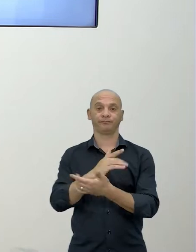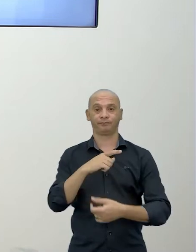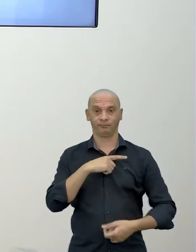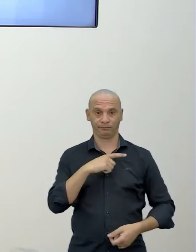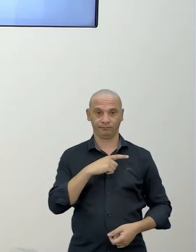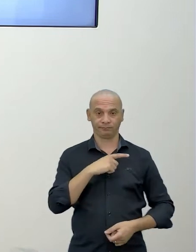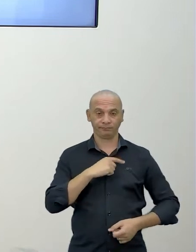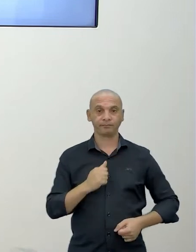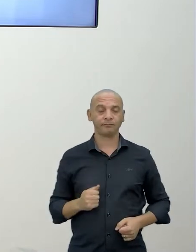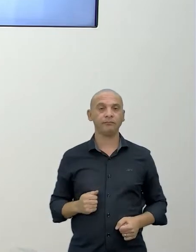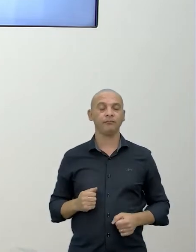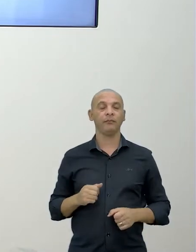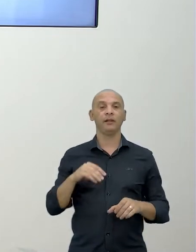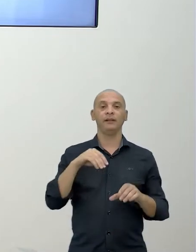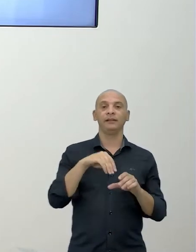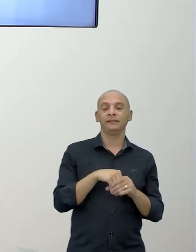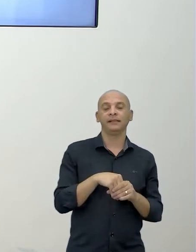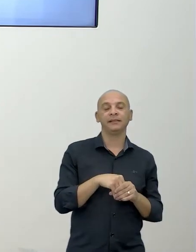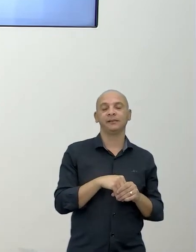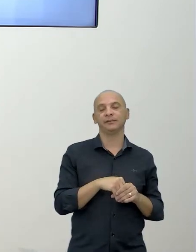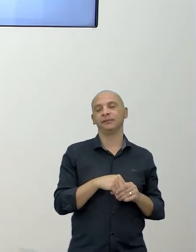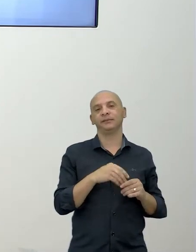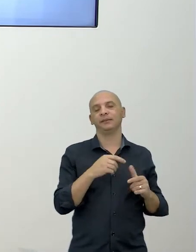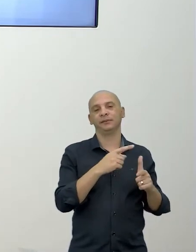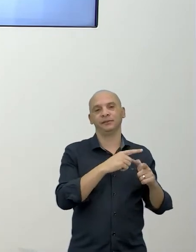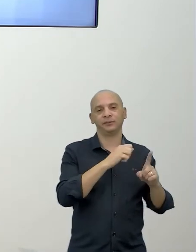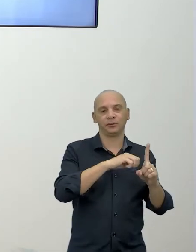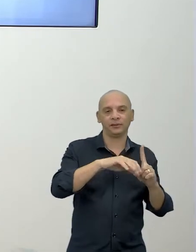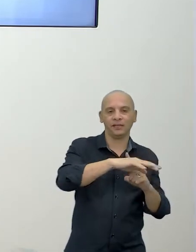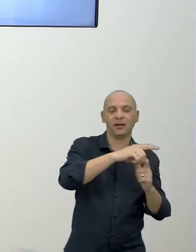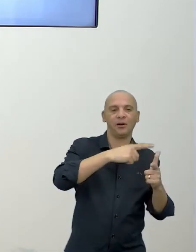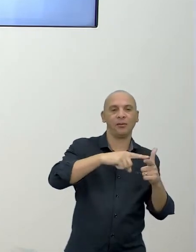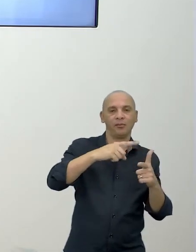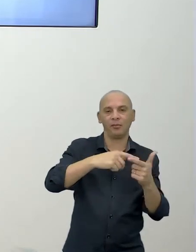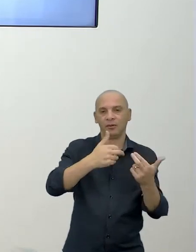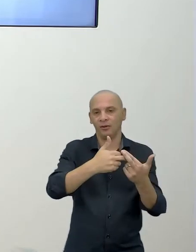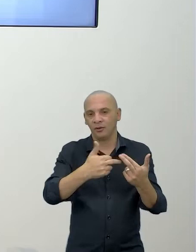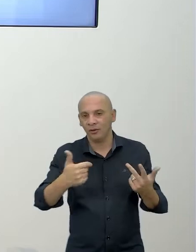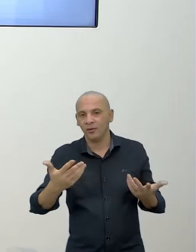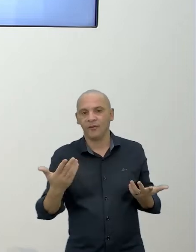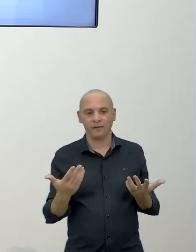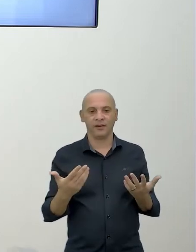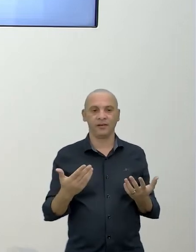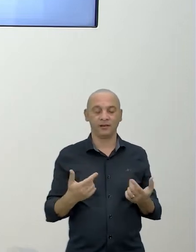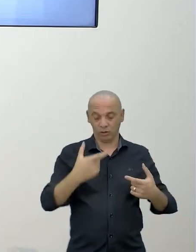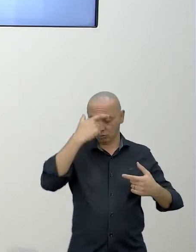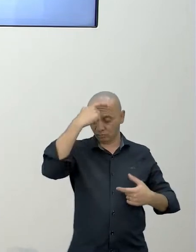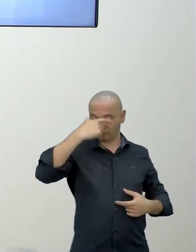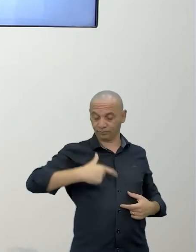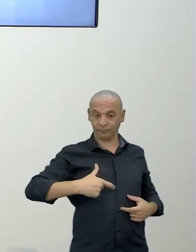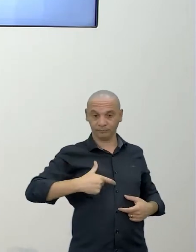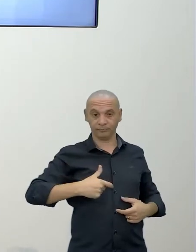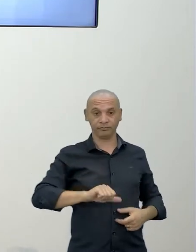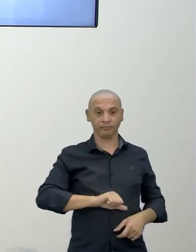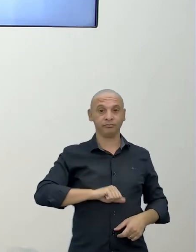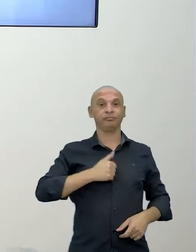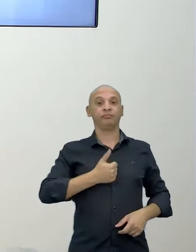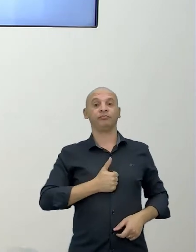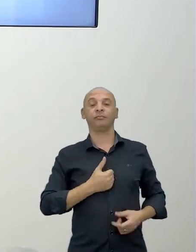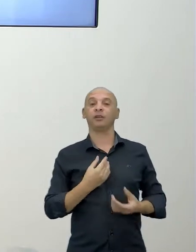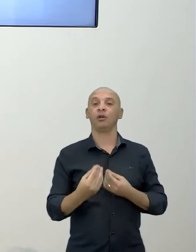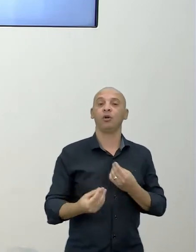tem aí, querendo ou não, um cunho social. Quer dizer o quê? Que também tem a sua raiz desse problema dentro de problemas